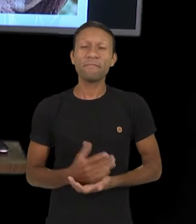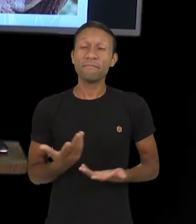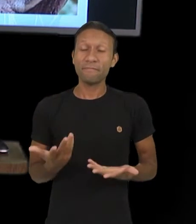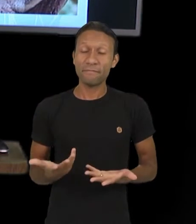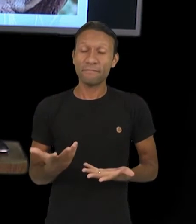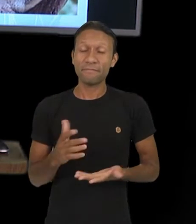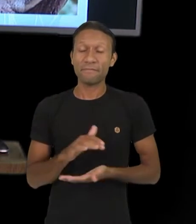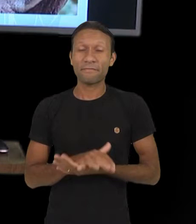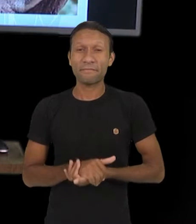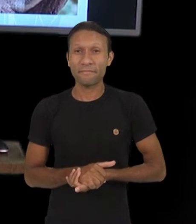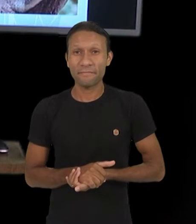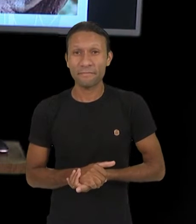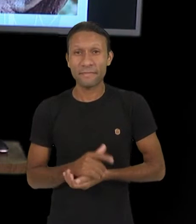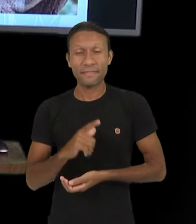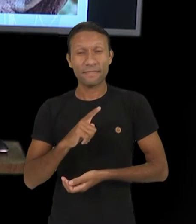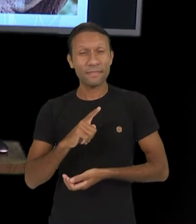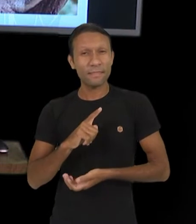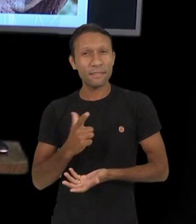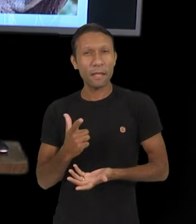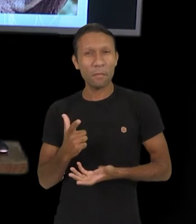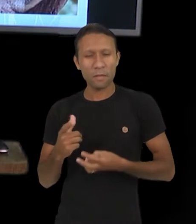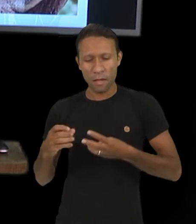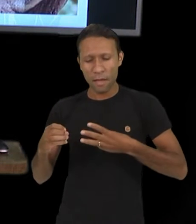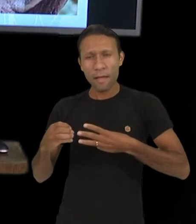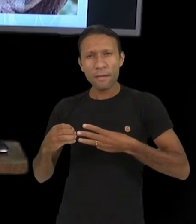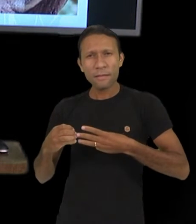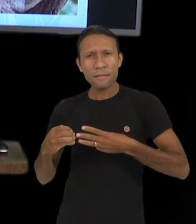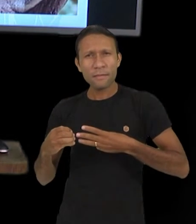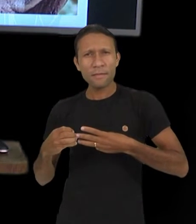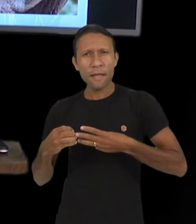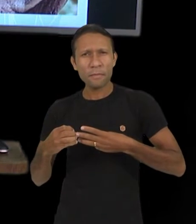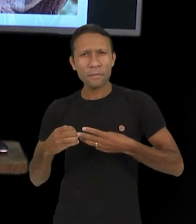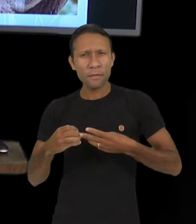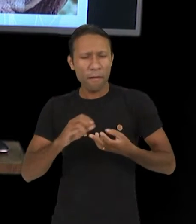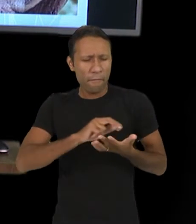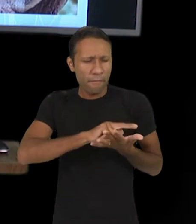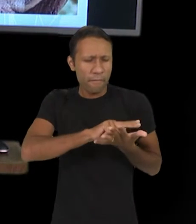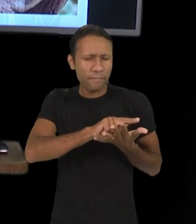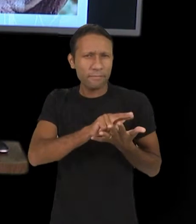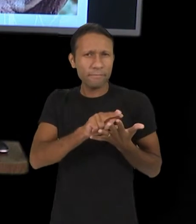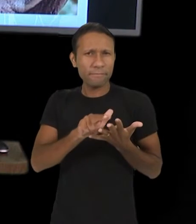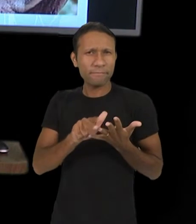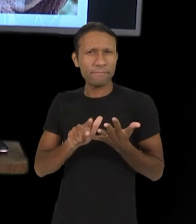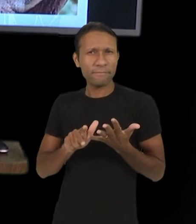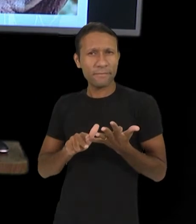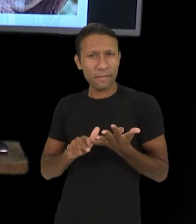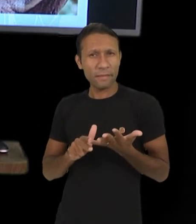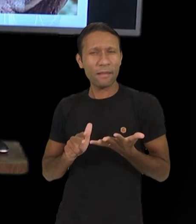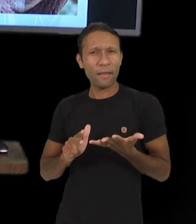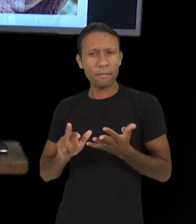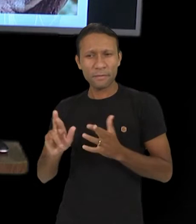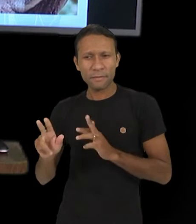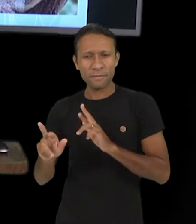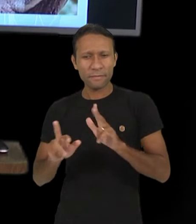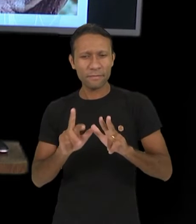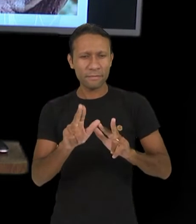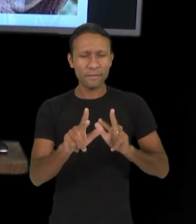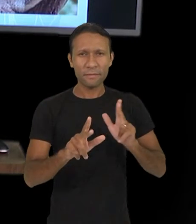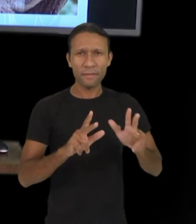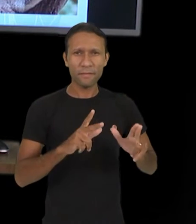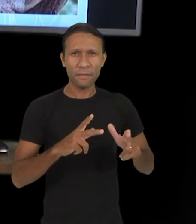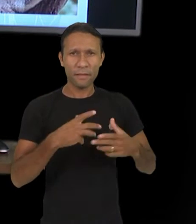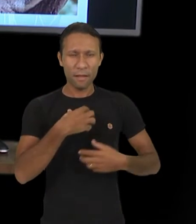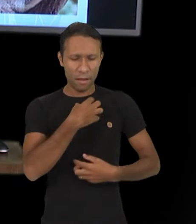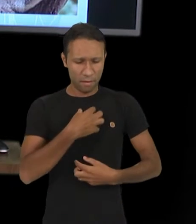isolamento. E temos células de tipos diferentes, tá? Células de diferentes